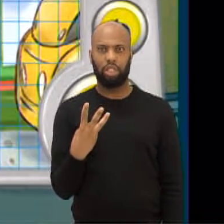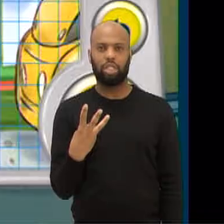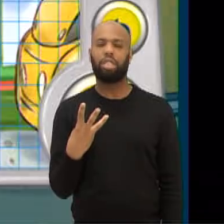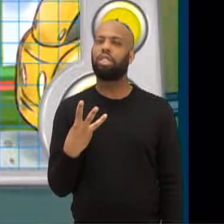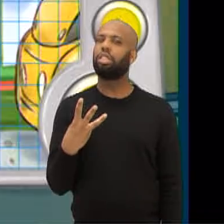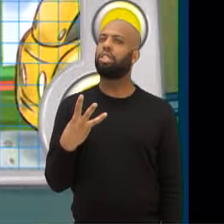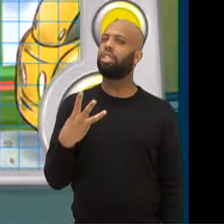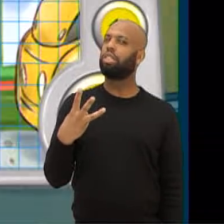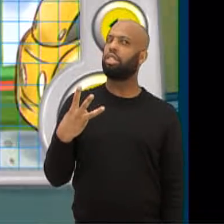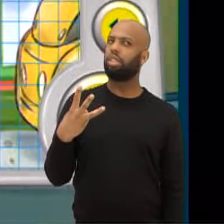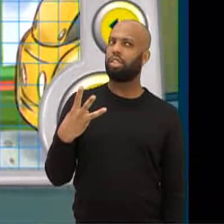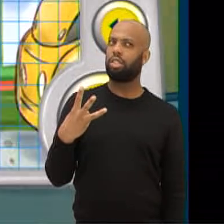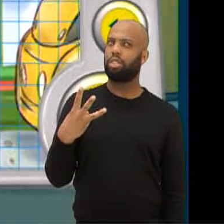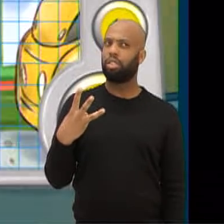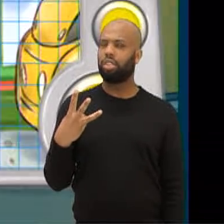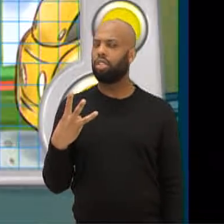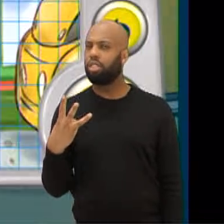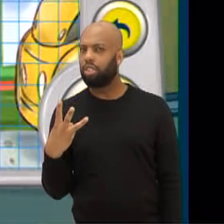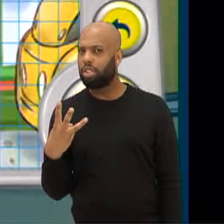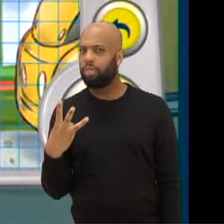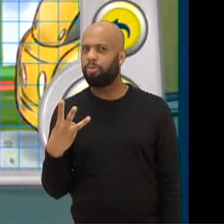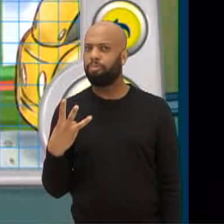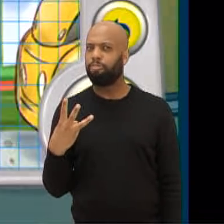1, 2, 3. E aqui,